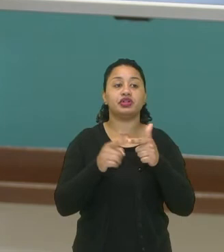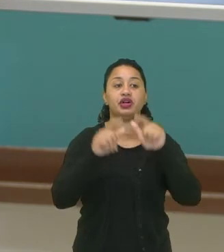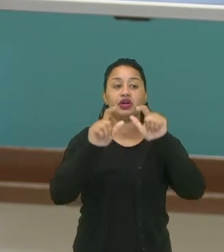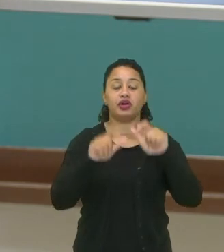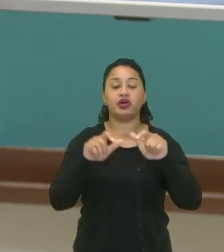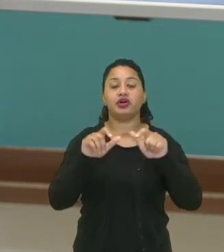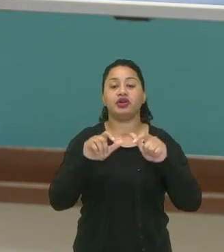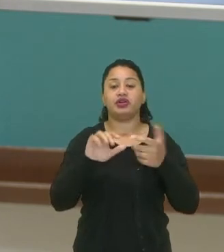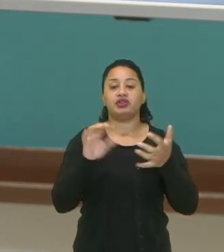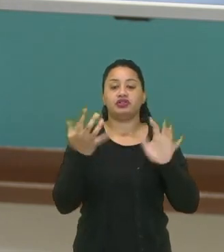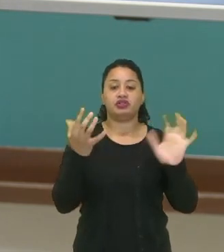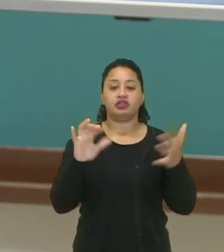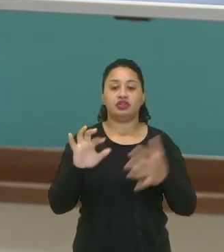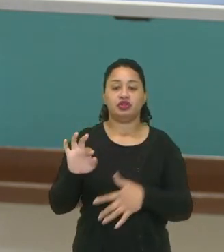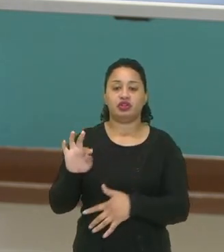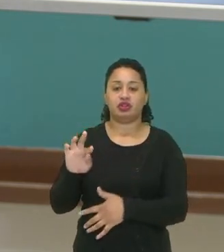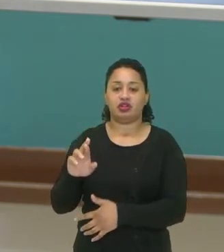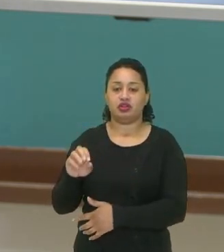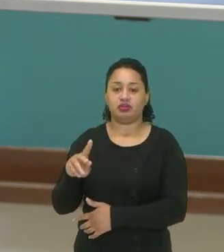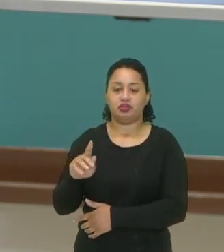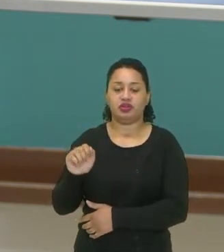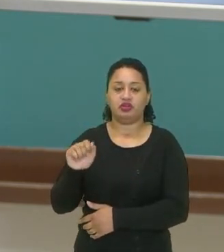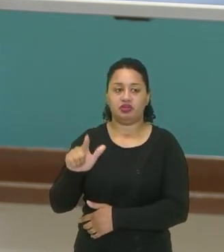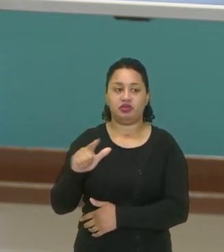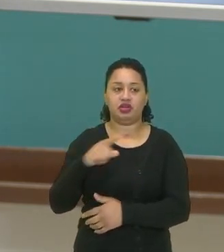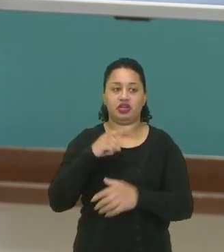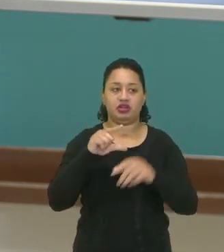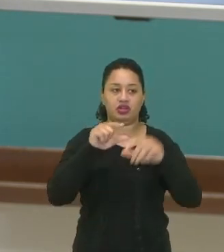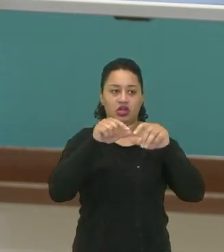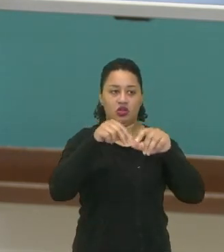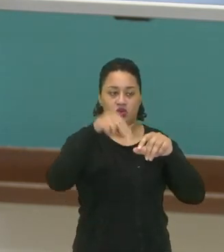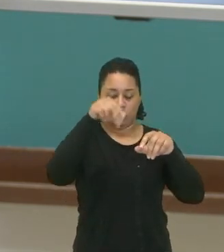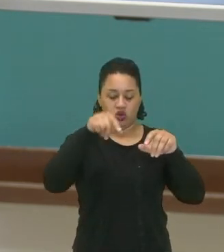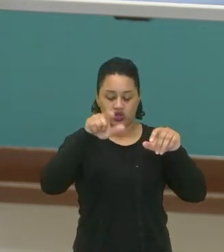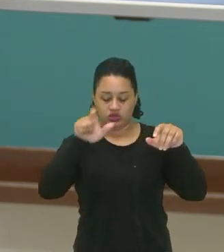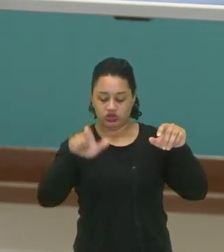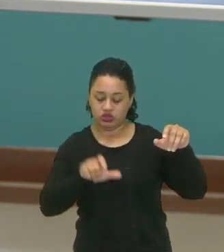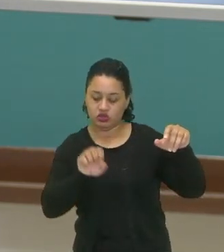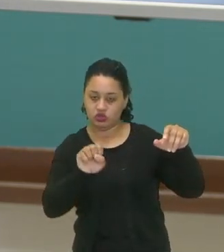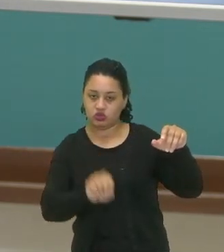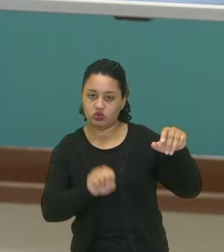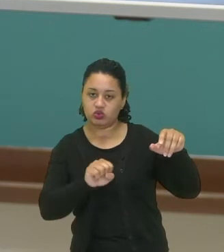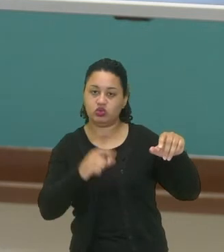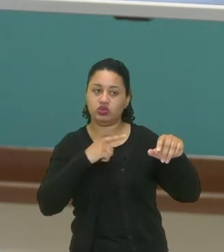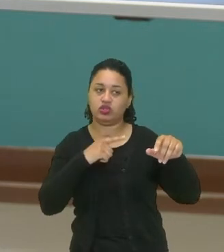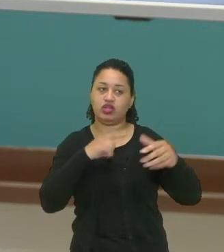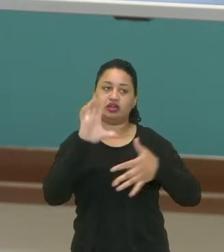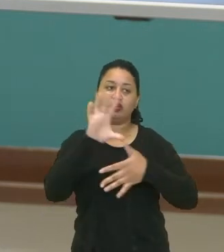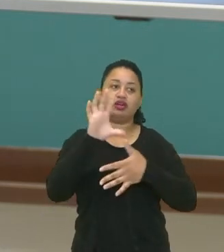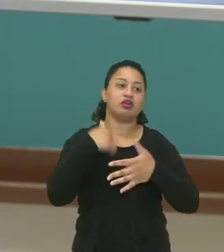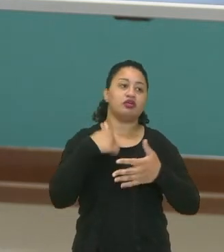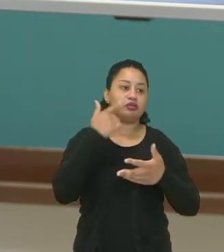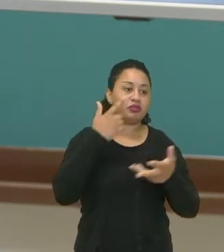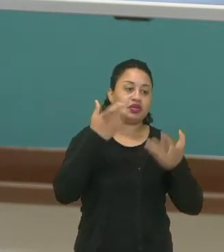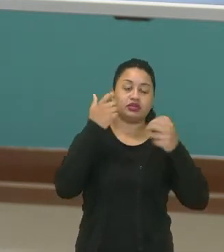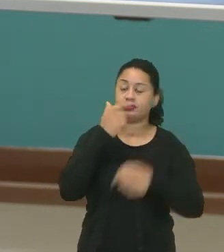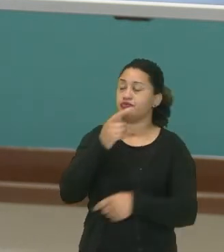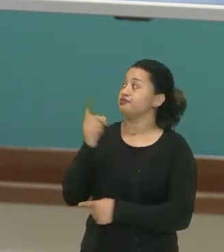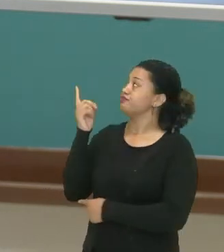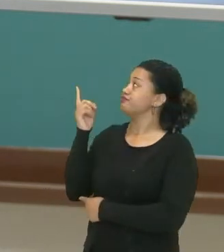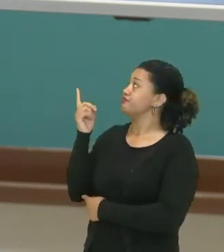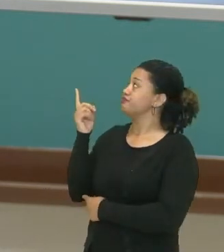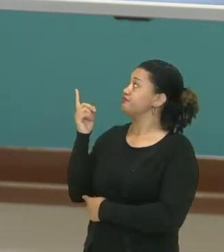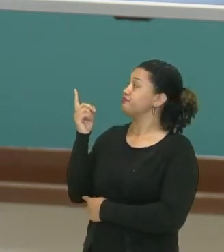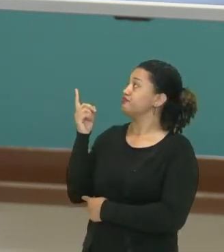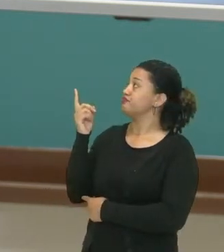clima tropical do hemisfério norte e o clima tropical do hemisfério sul. Repare então que tem as savanas africanas, tá bom?